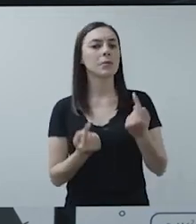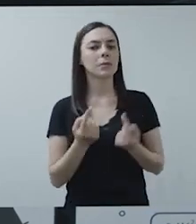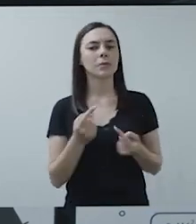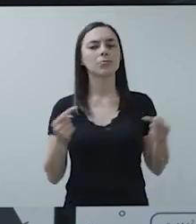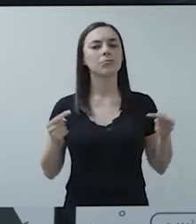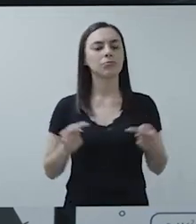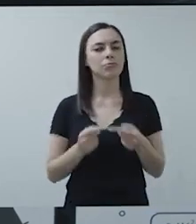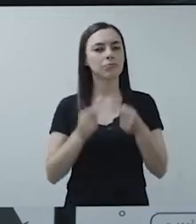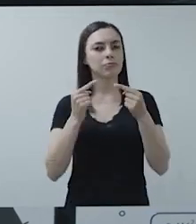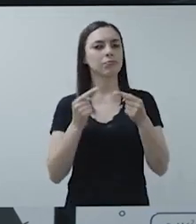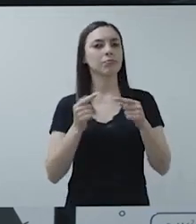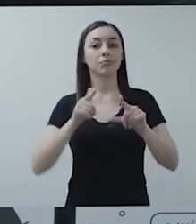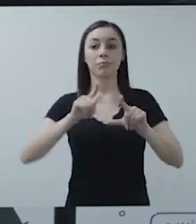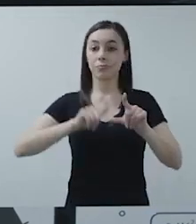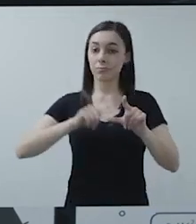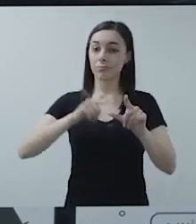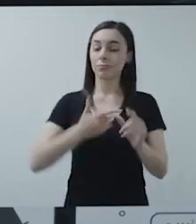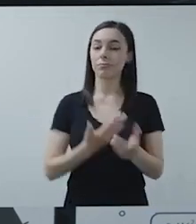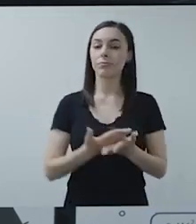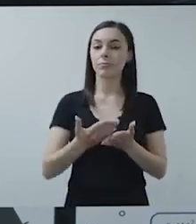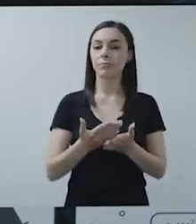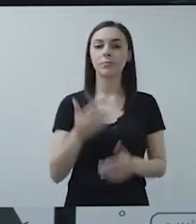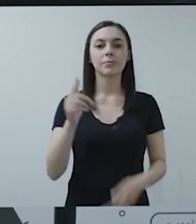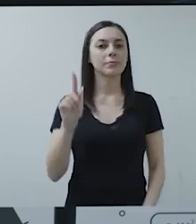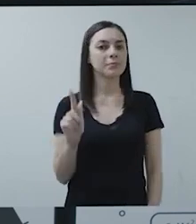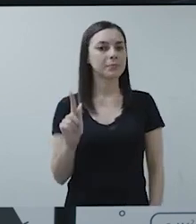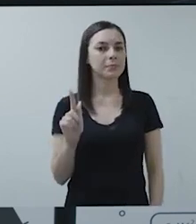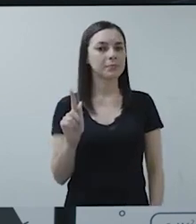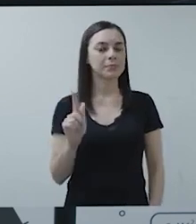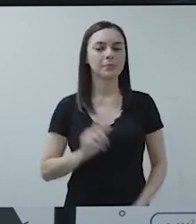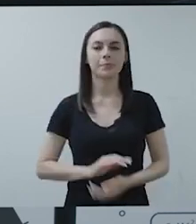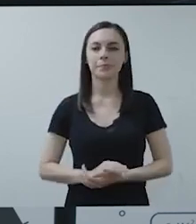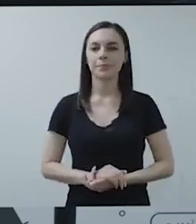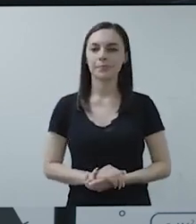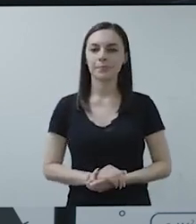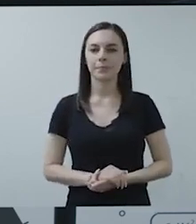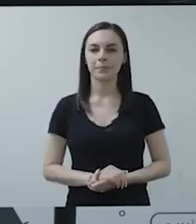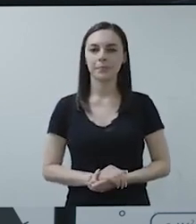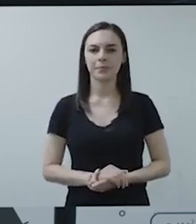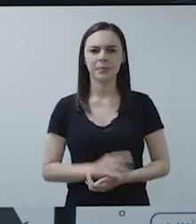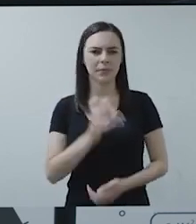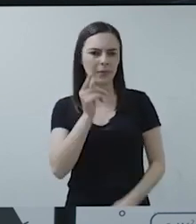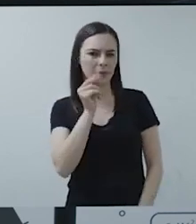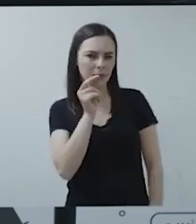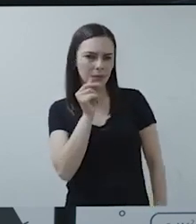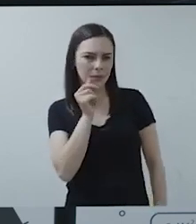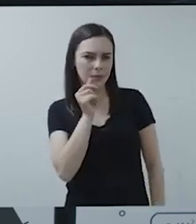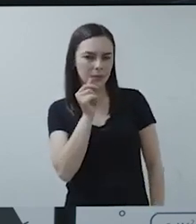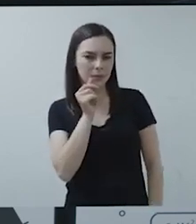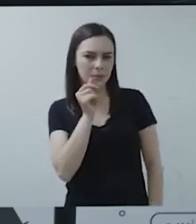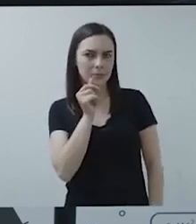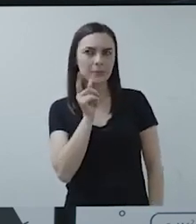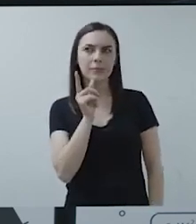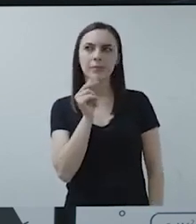vocês acham que começa com a letra G? Será que é lápis?